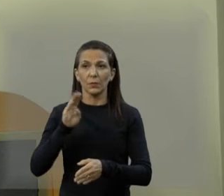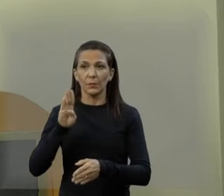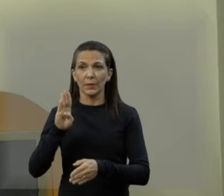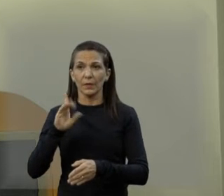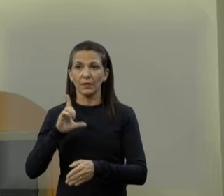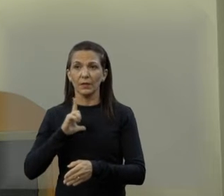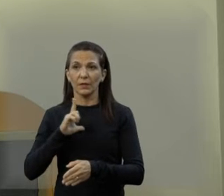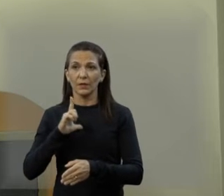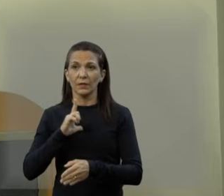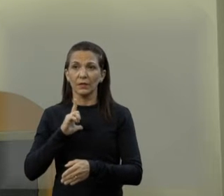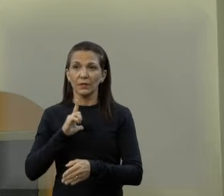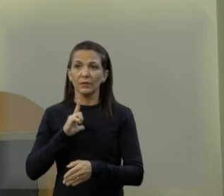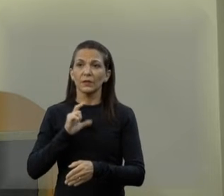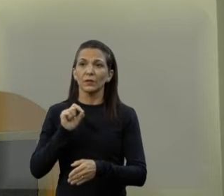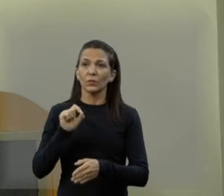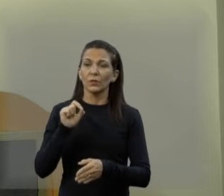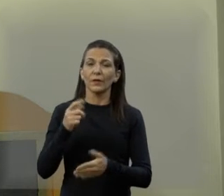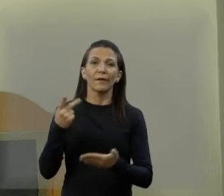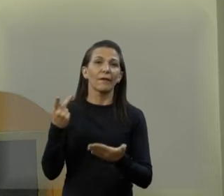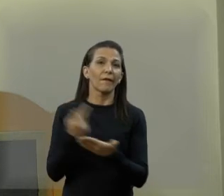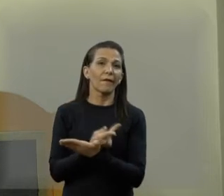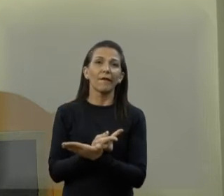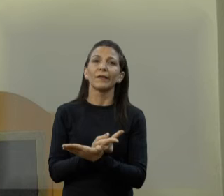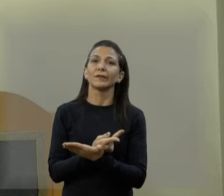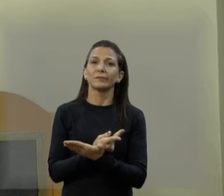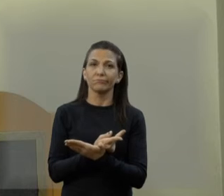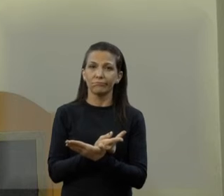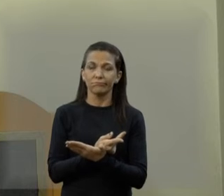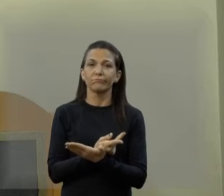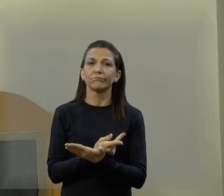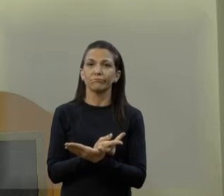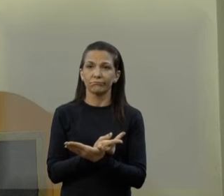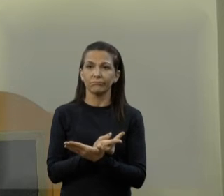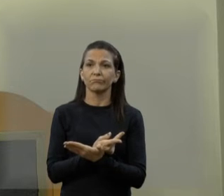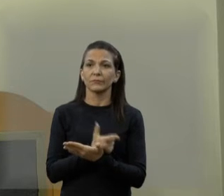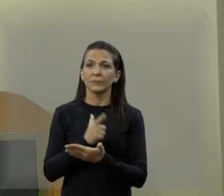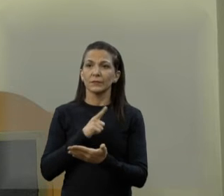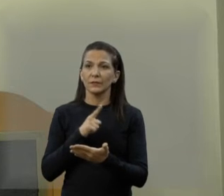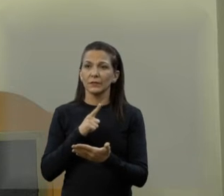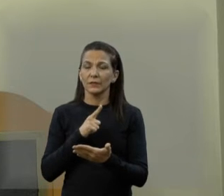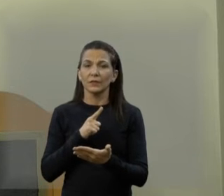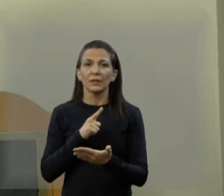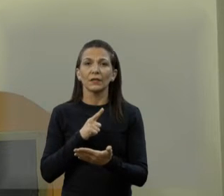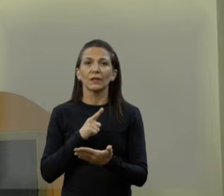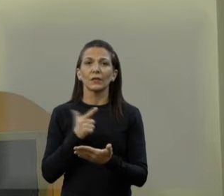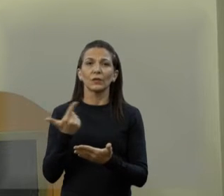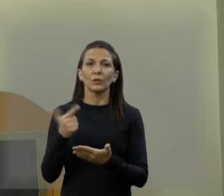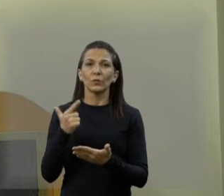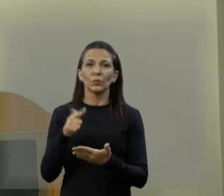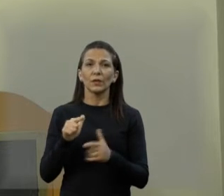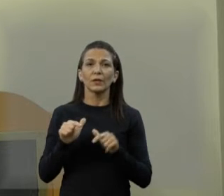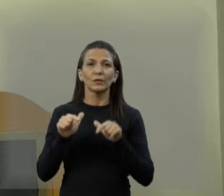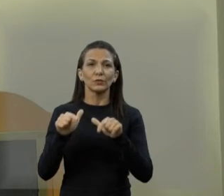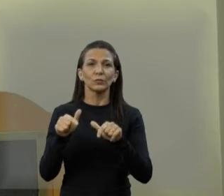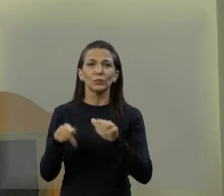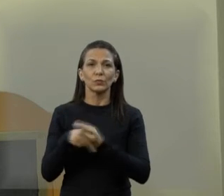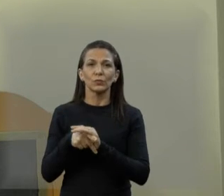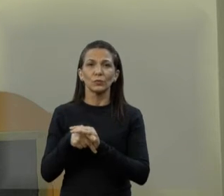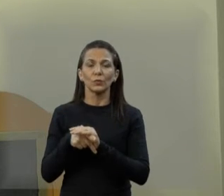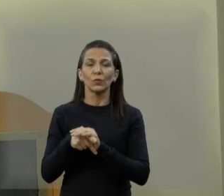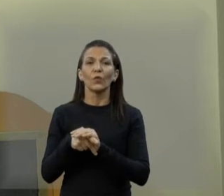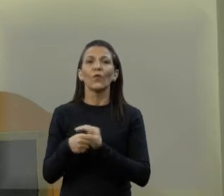Bento se encontra em situação de regularidade abrangendo a existência de titular de concessão